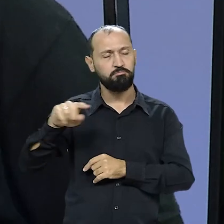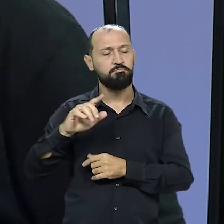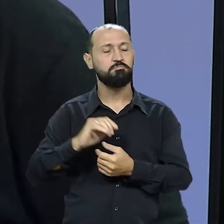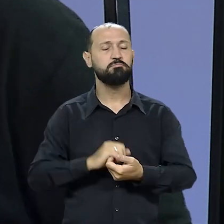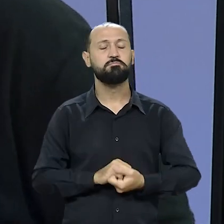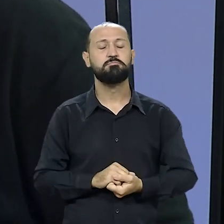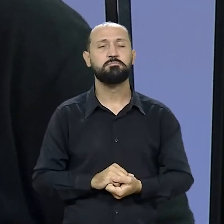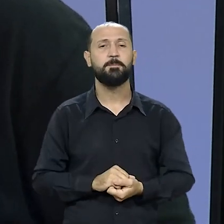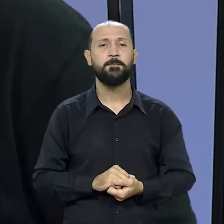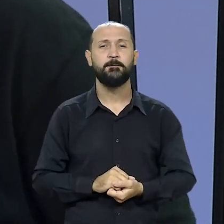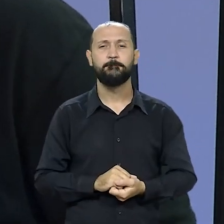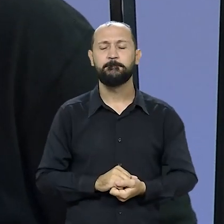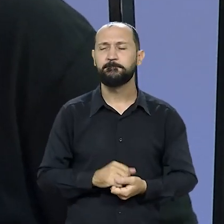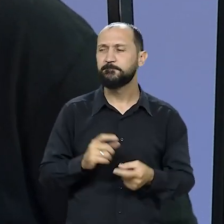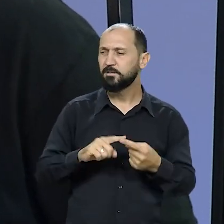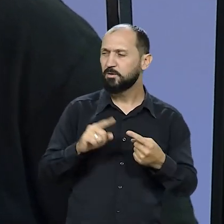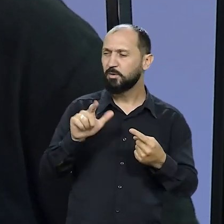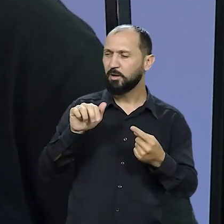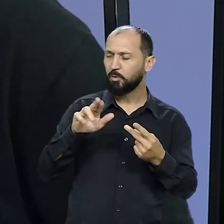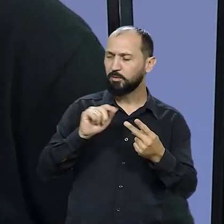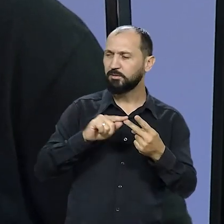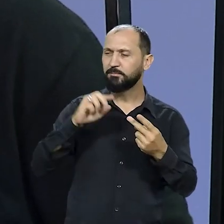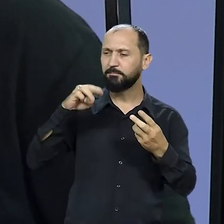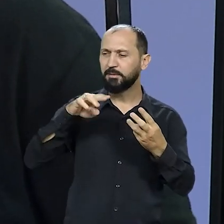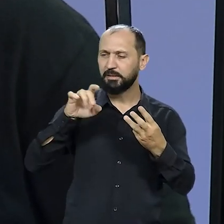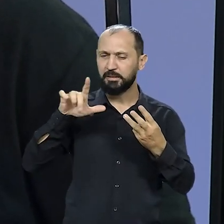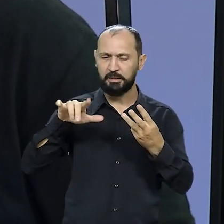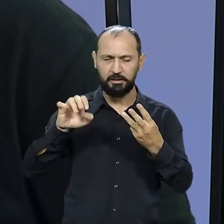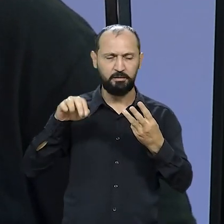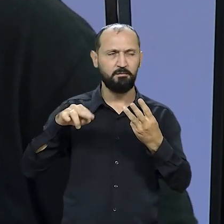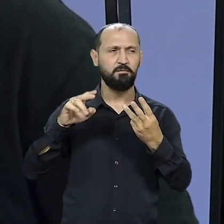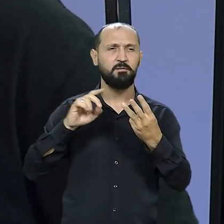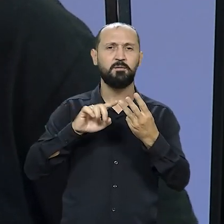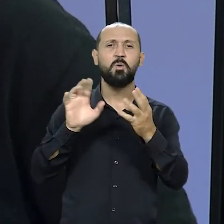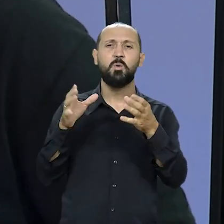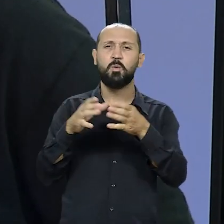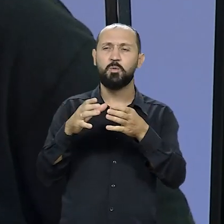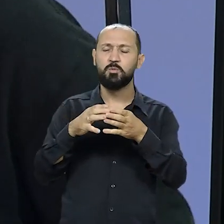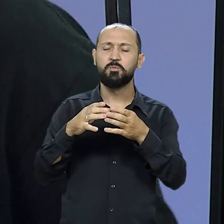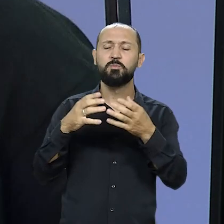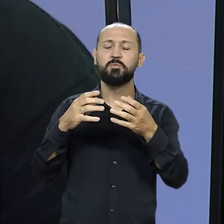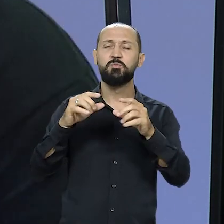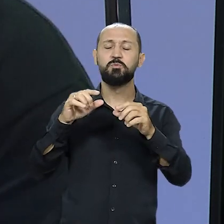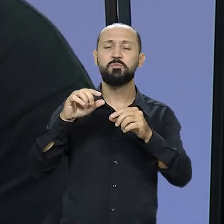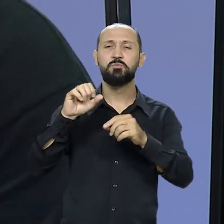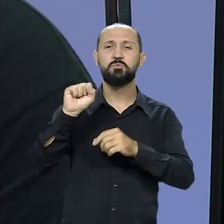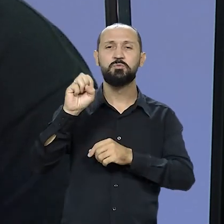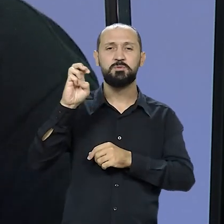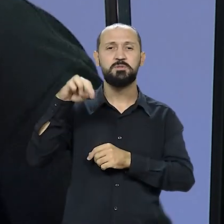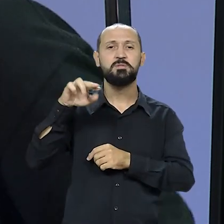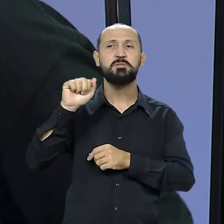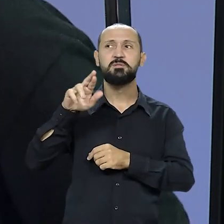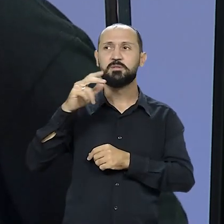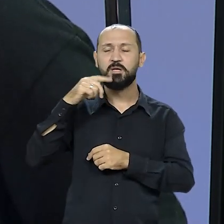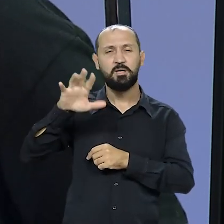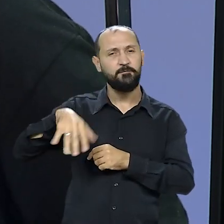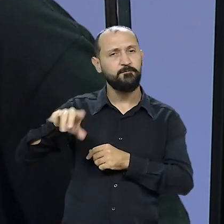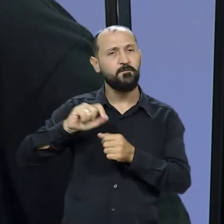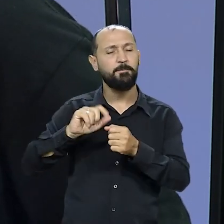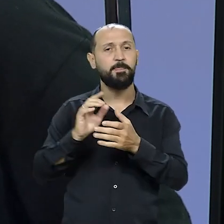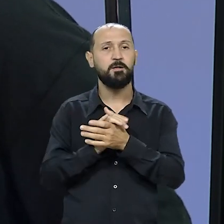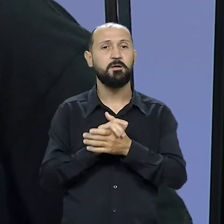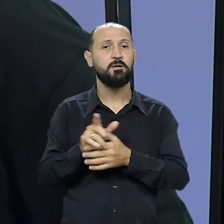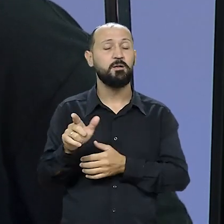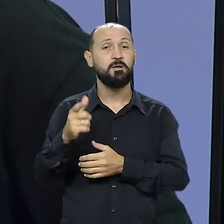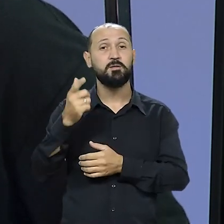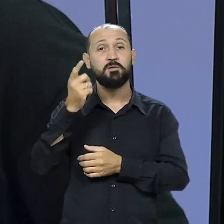E fomos, eu, a Luana Emeline e o pessoal do Senar, para fazer uma visita aos produtores de leite da Itamaraty. E lá a